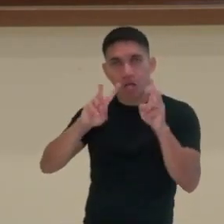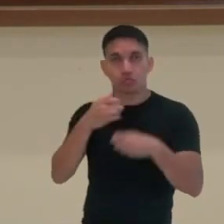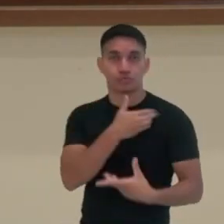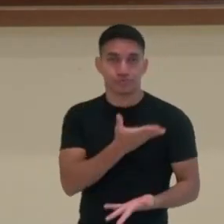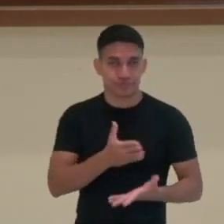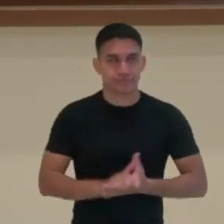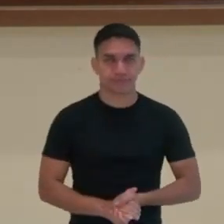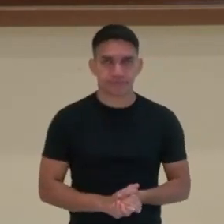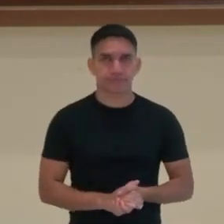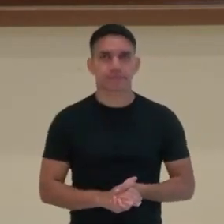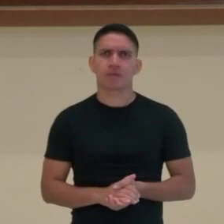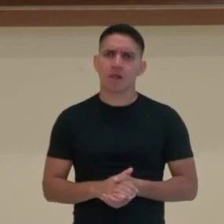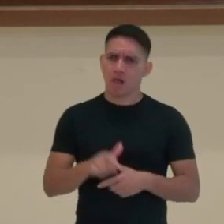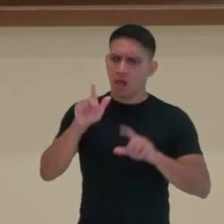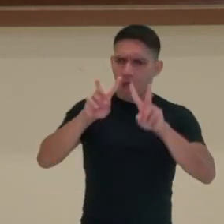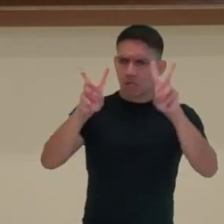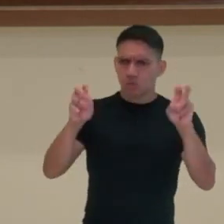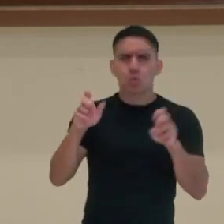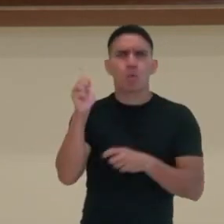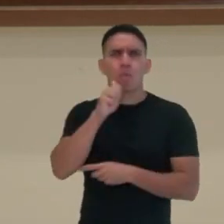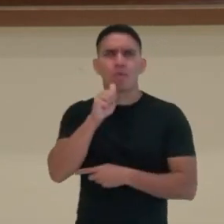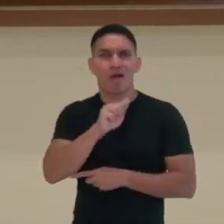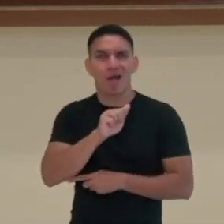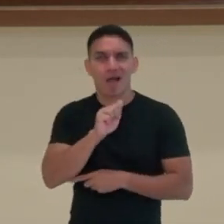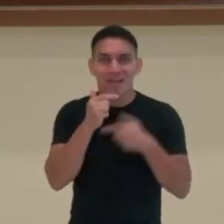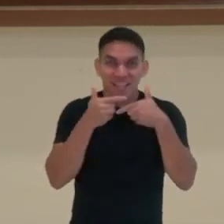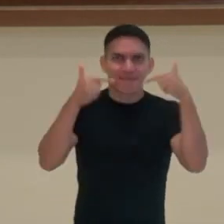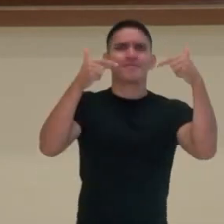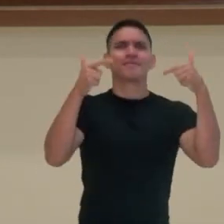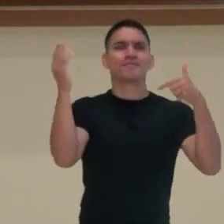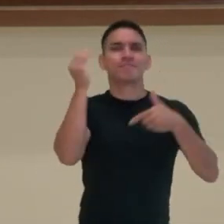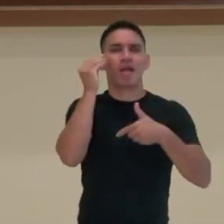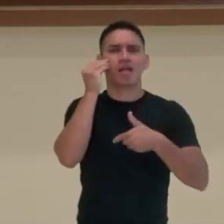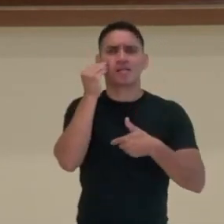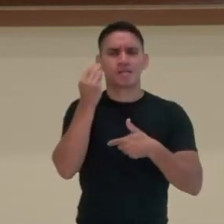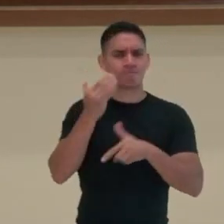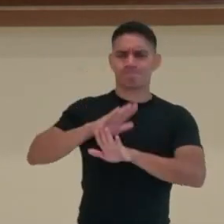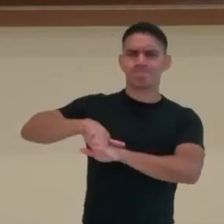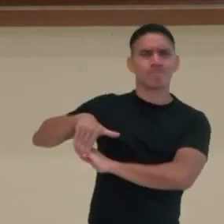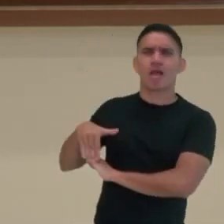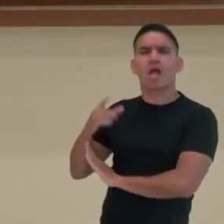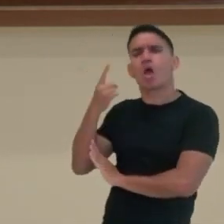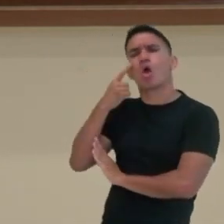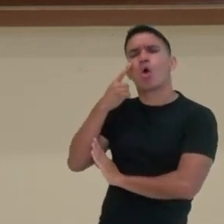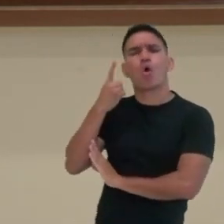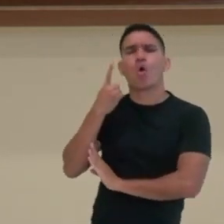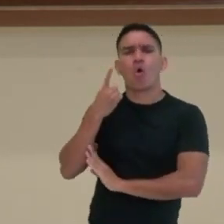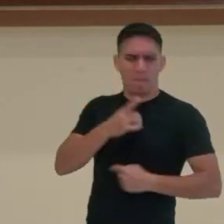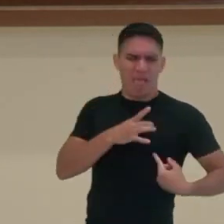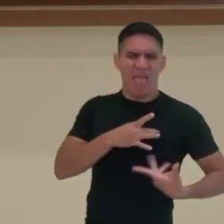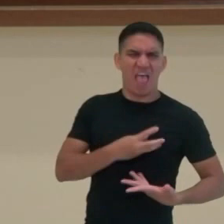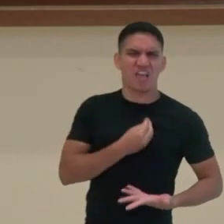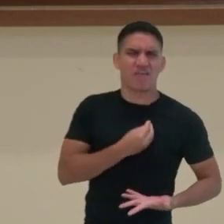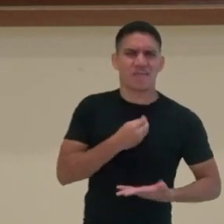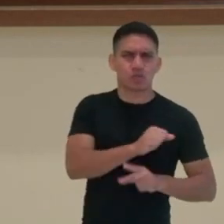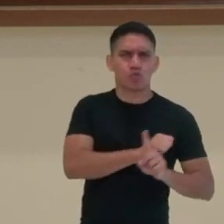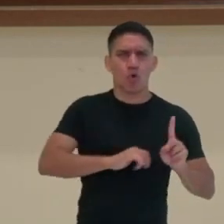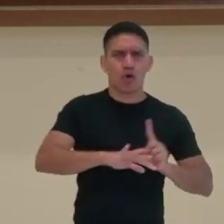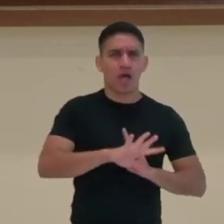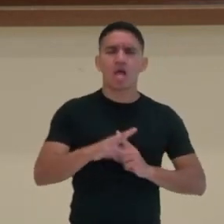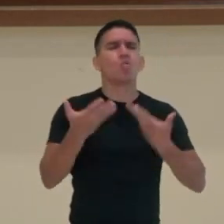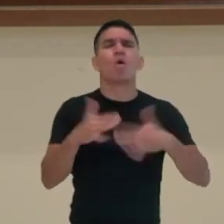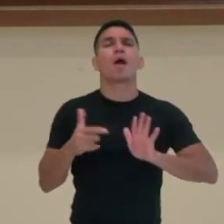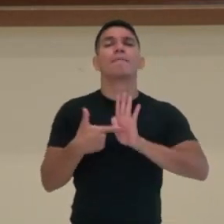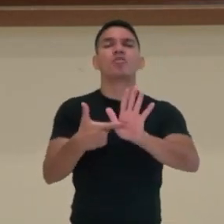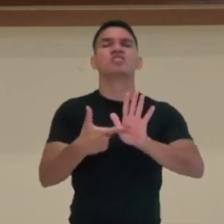medo da sociedade da vida. Posso argumentar, né, que ela não quer demonstrar o sofrimento, né? É uma questão do